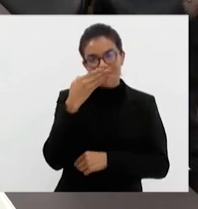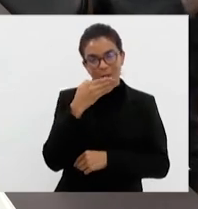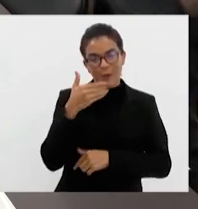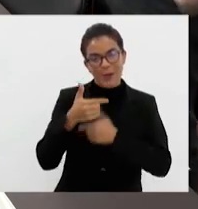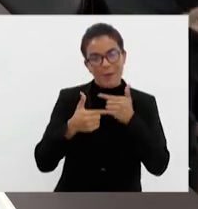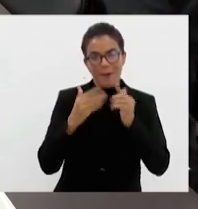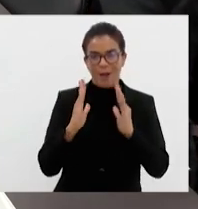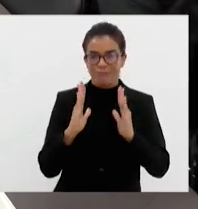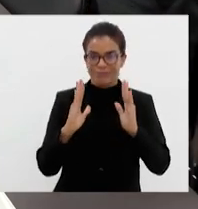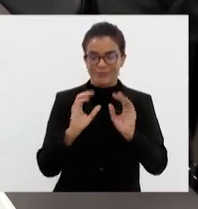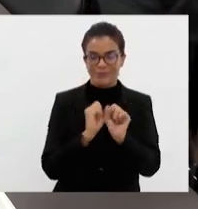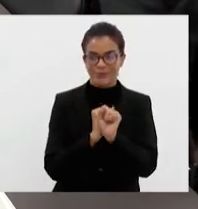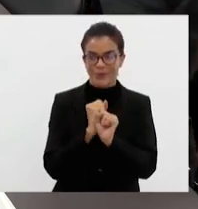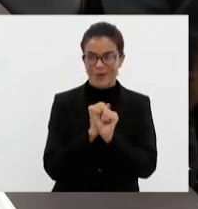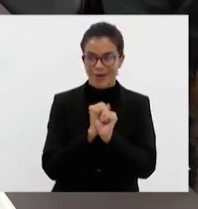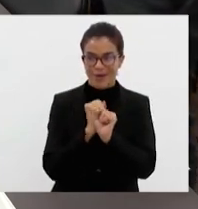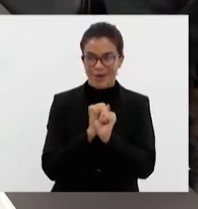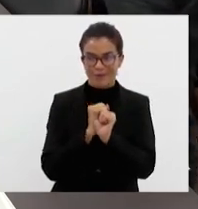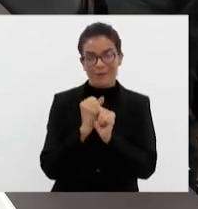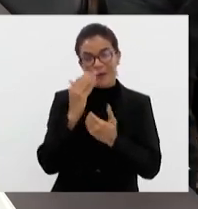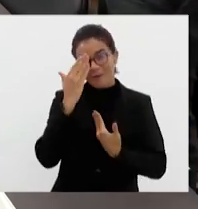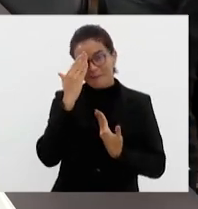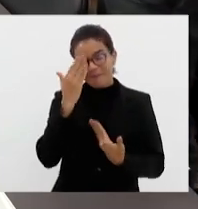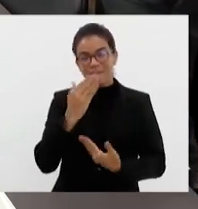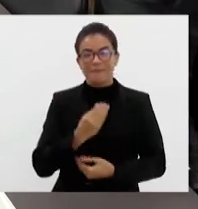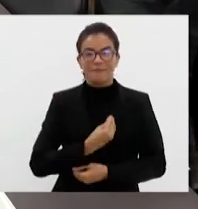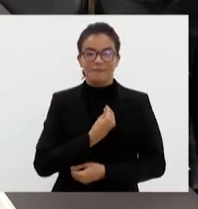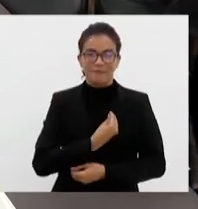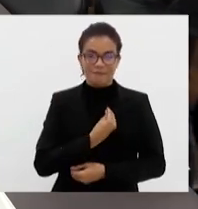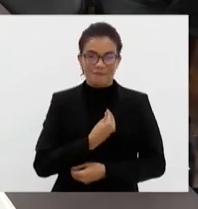ano. Obrigado pela presença.